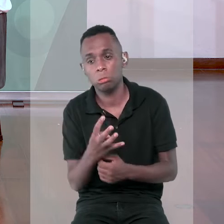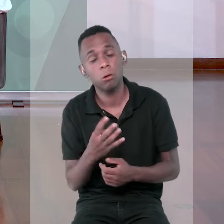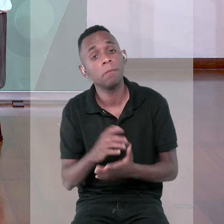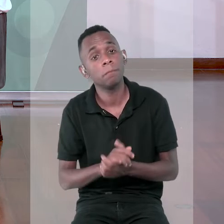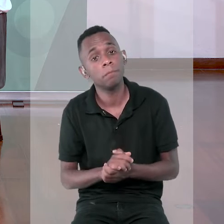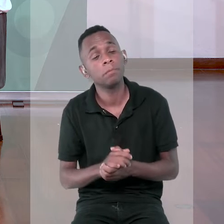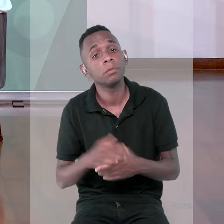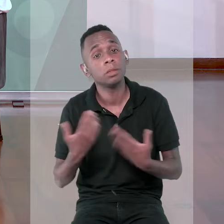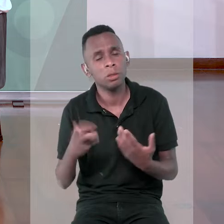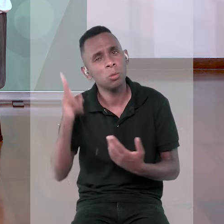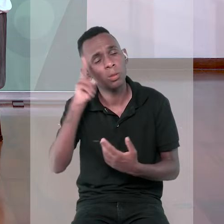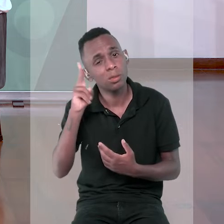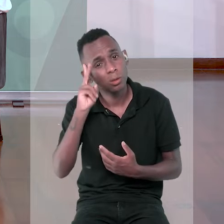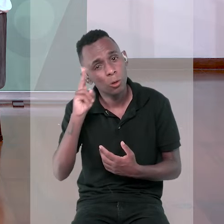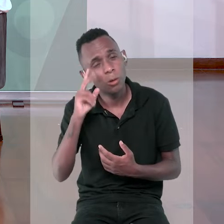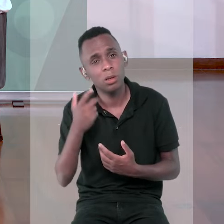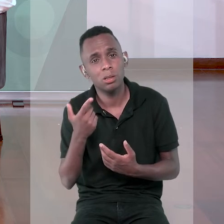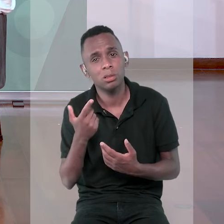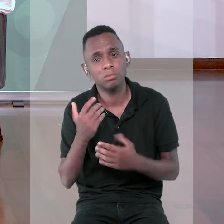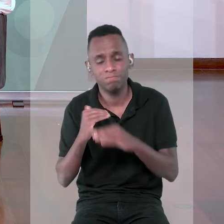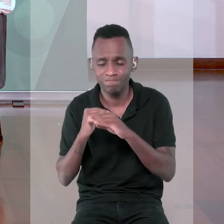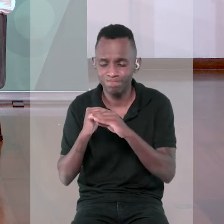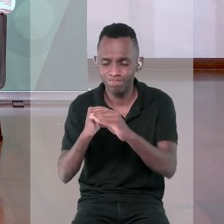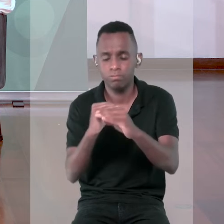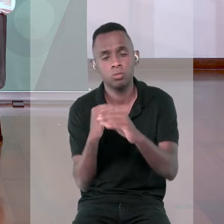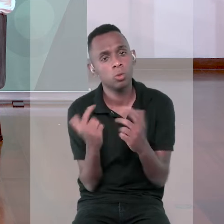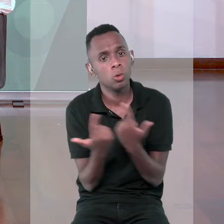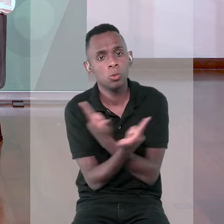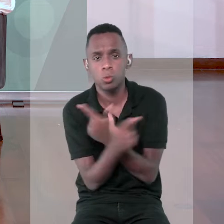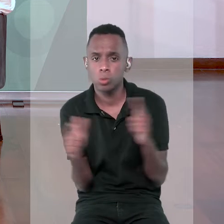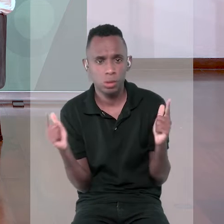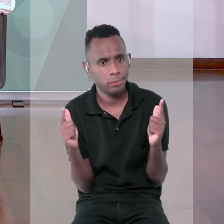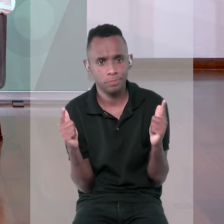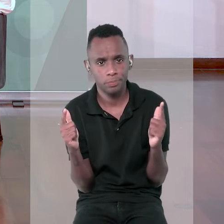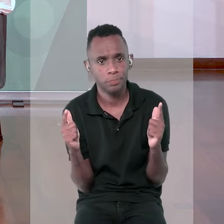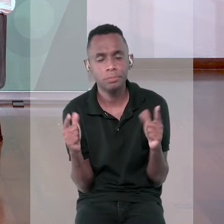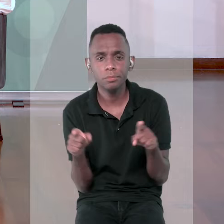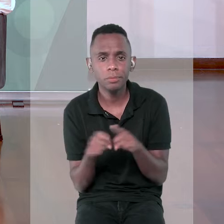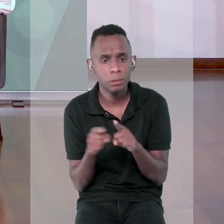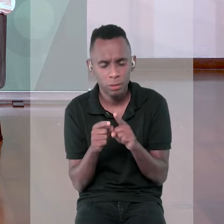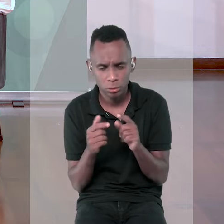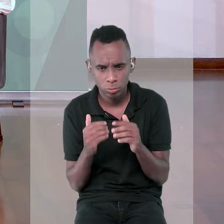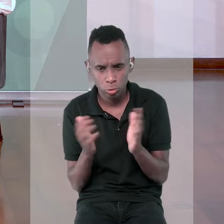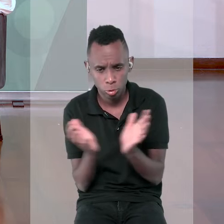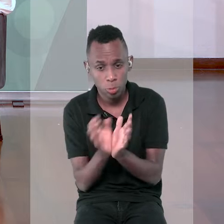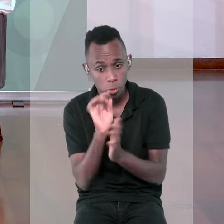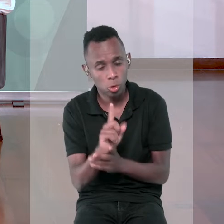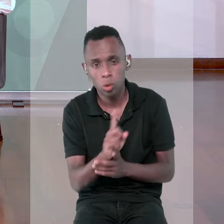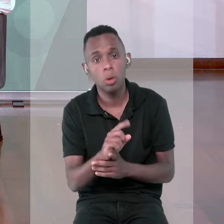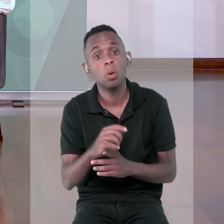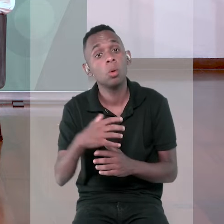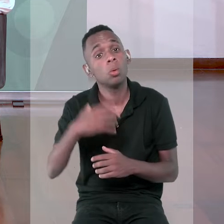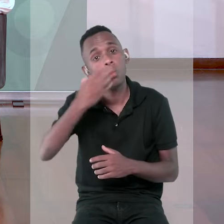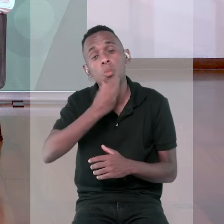nisso, a história, eu acho que a história não tem uma linha reta, né? E nem uma coisa que é uma camada só. Porque o Carlos VII,